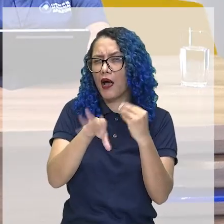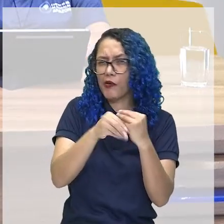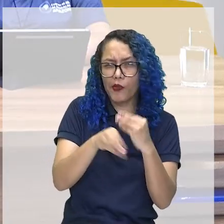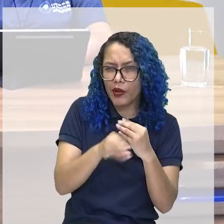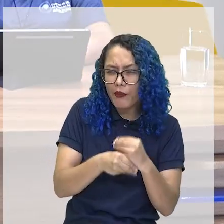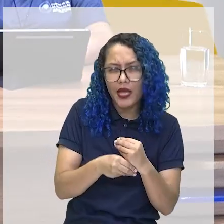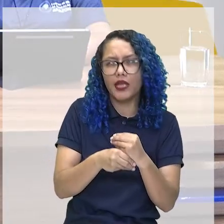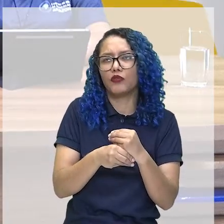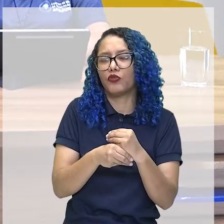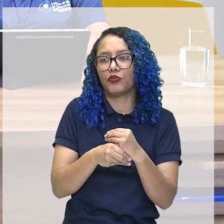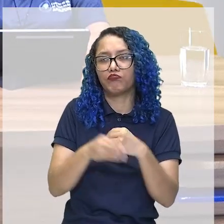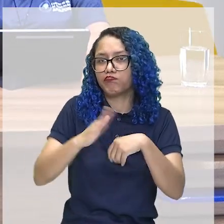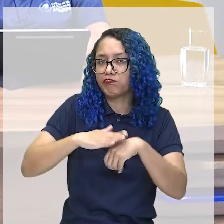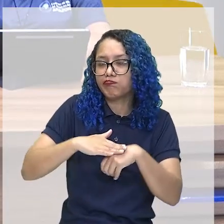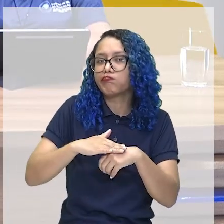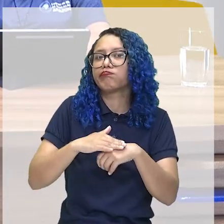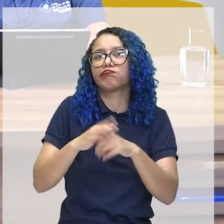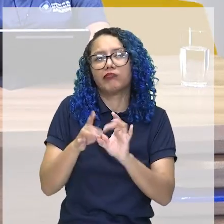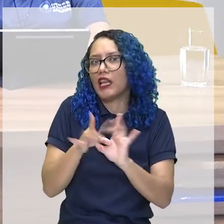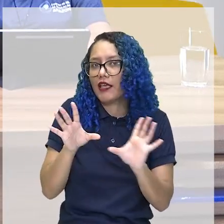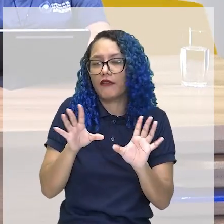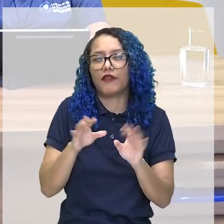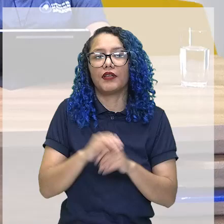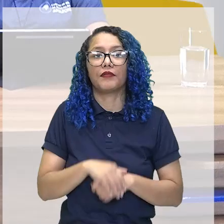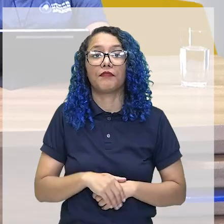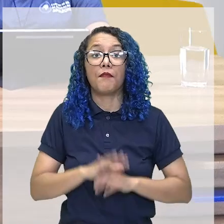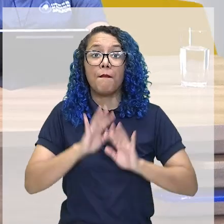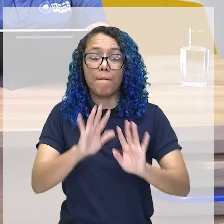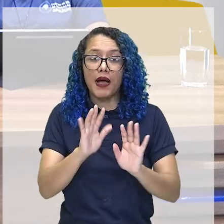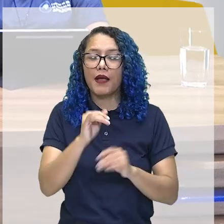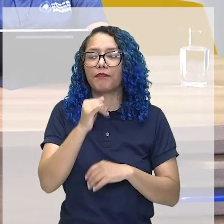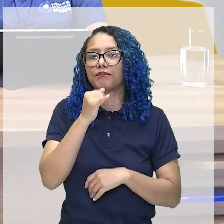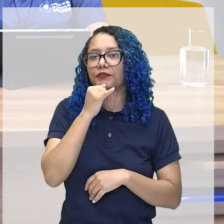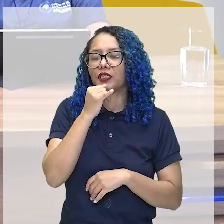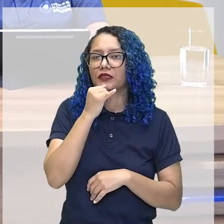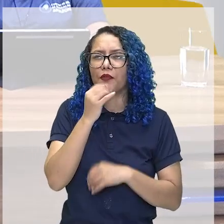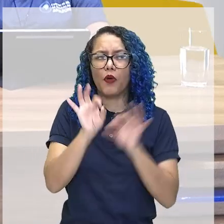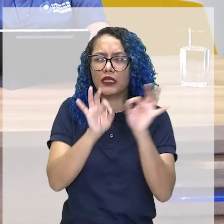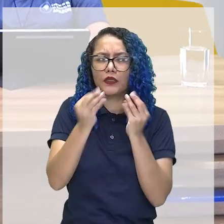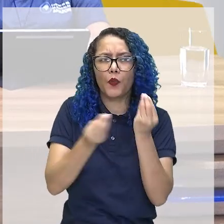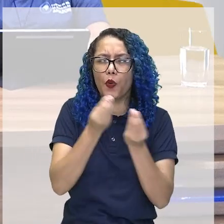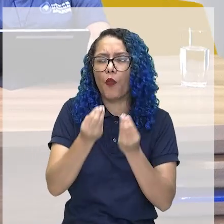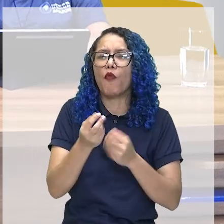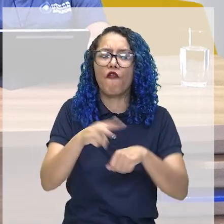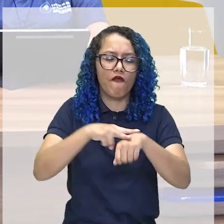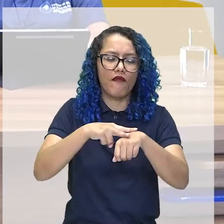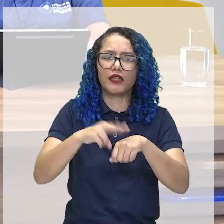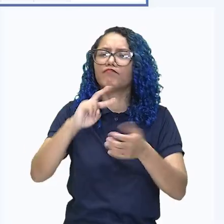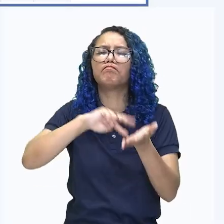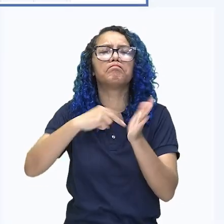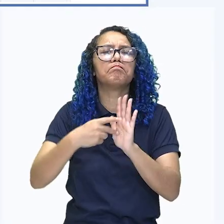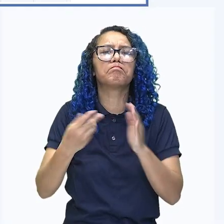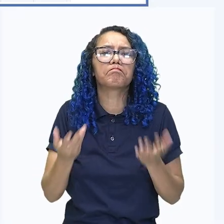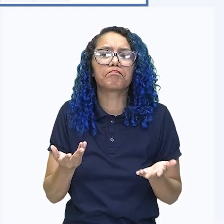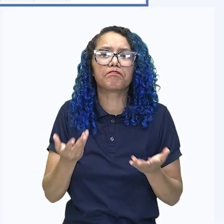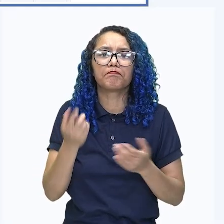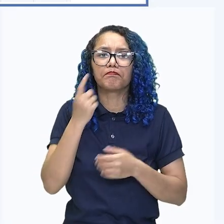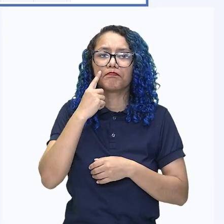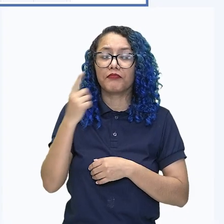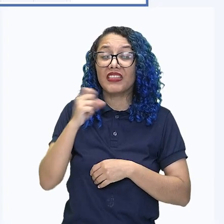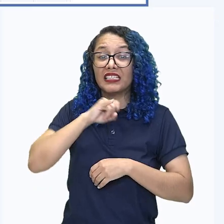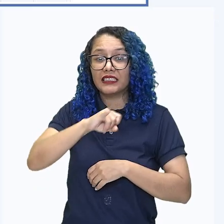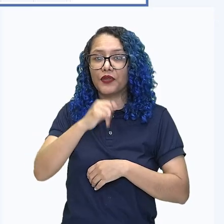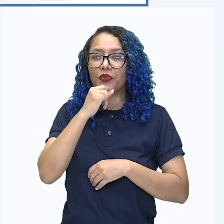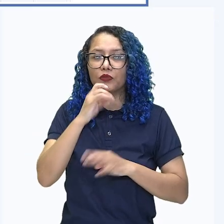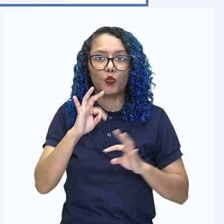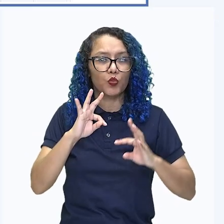esses 3 ficam registrados de que maneira, né? O verde, como está ali na tela, o verde ele é quando tudo foi